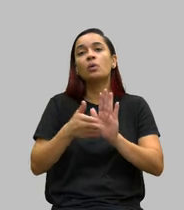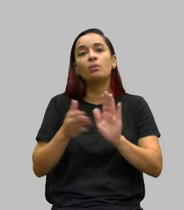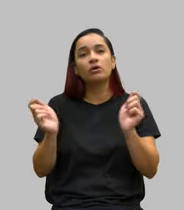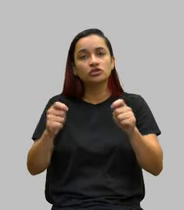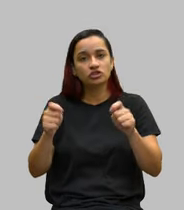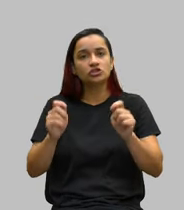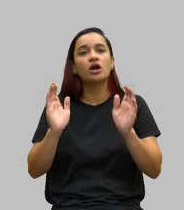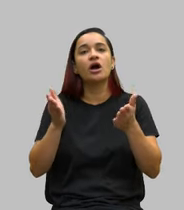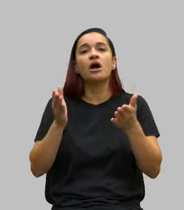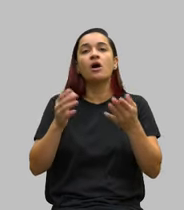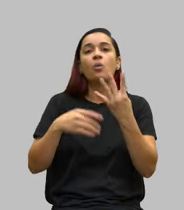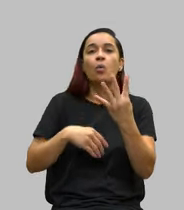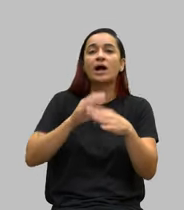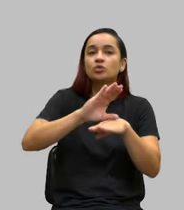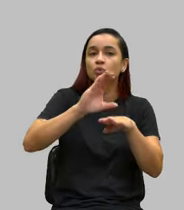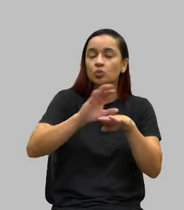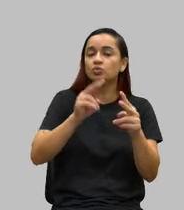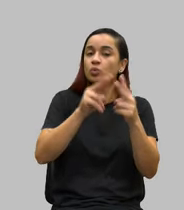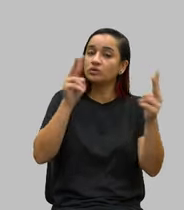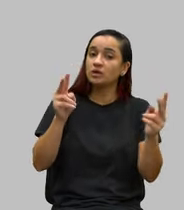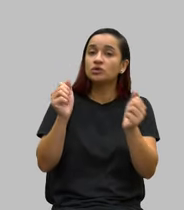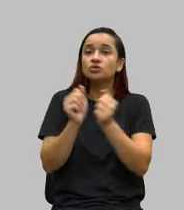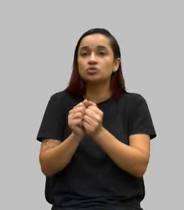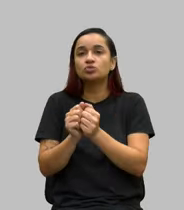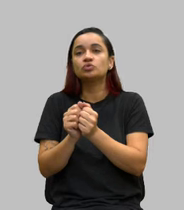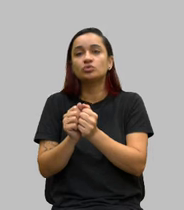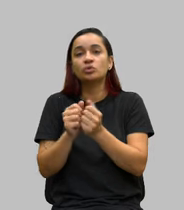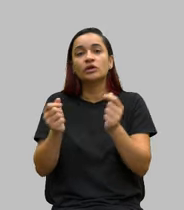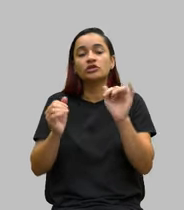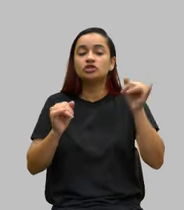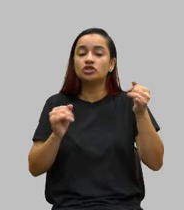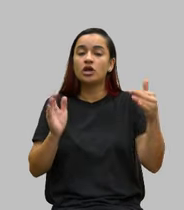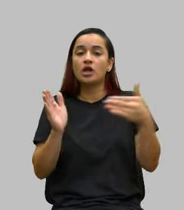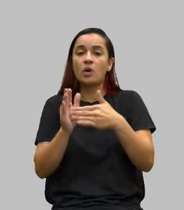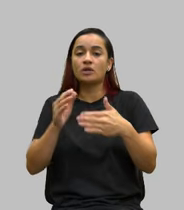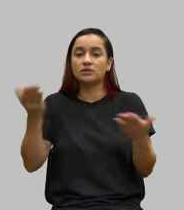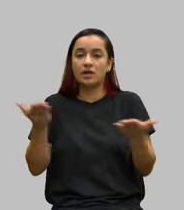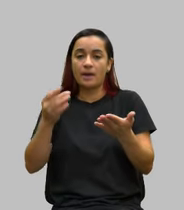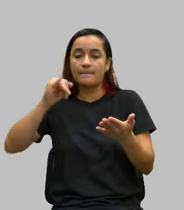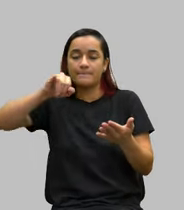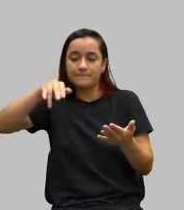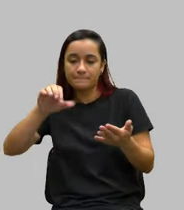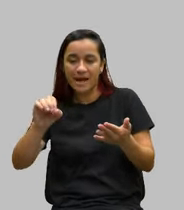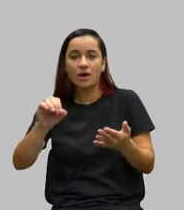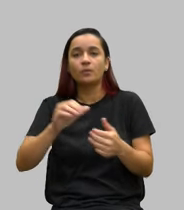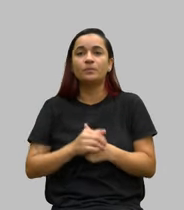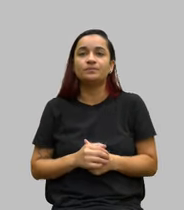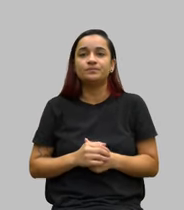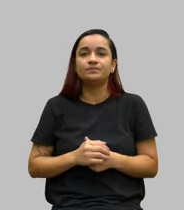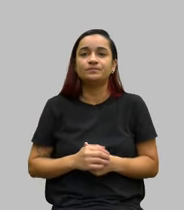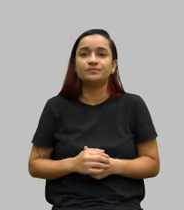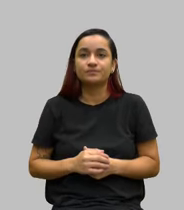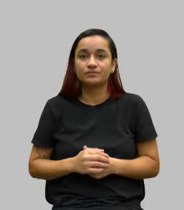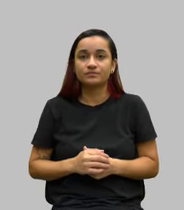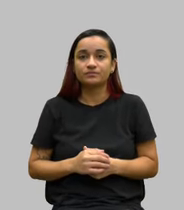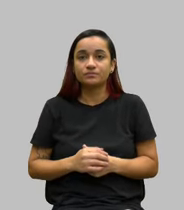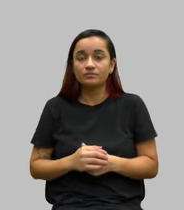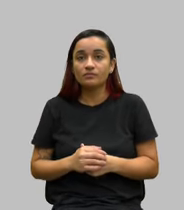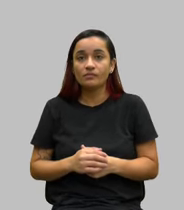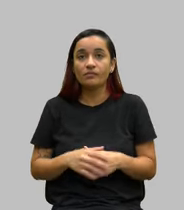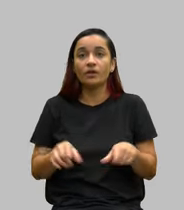AD com 333 capacitados só de Janeiro a maio na prevenção